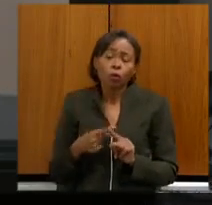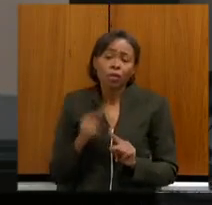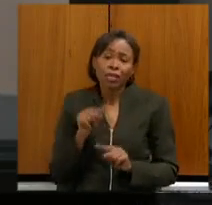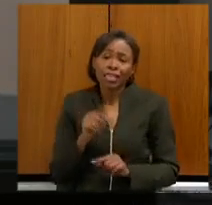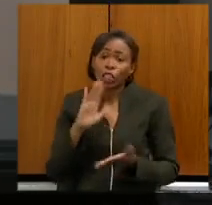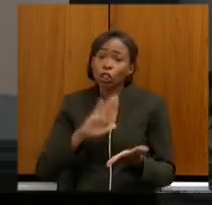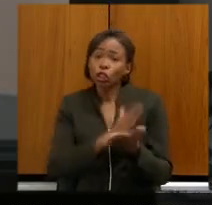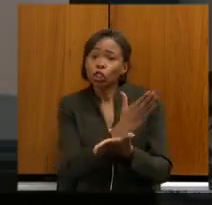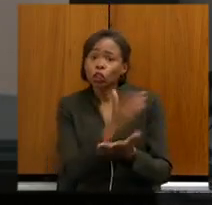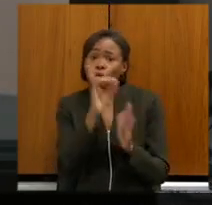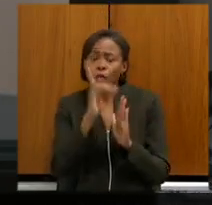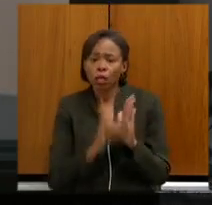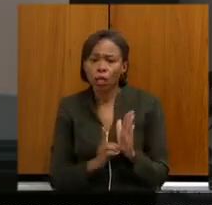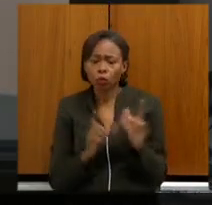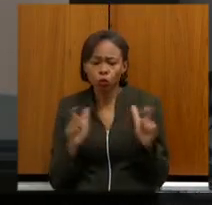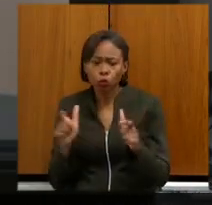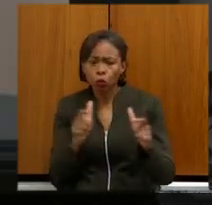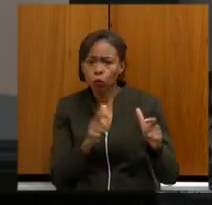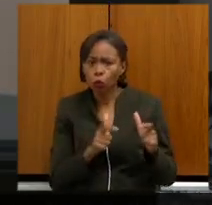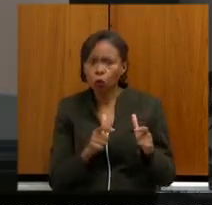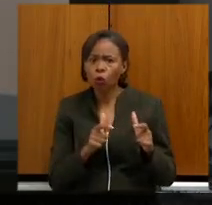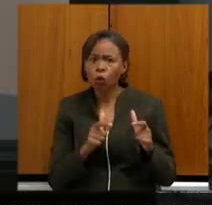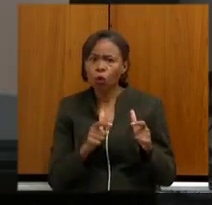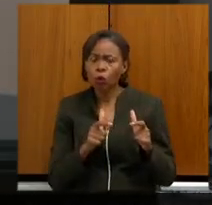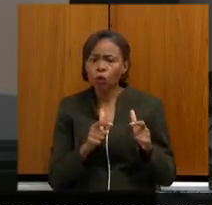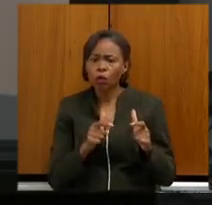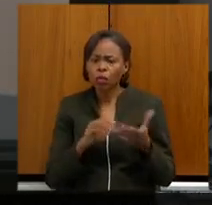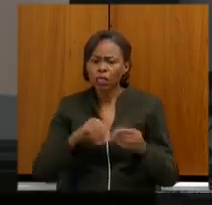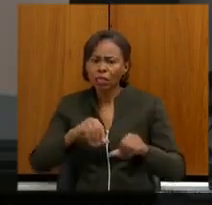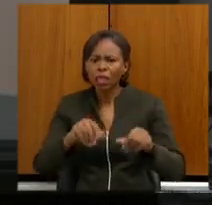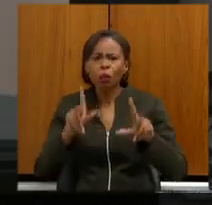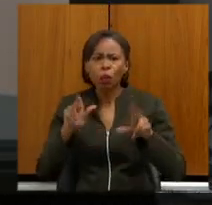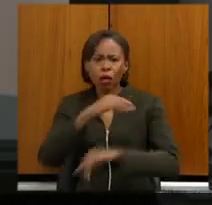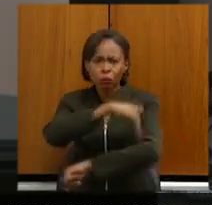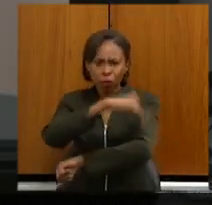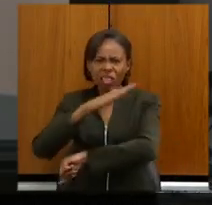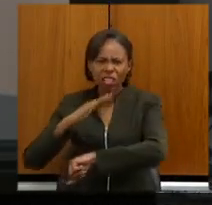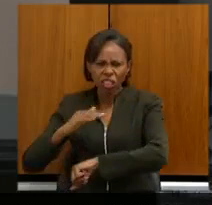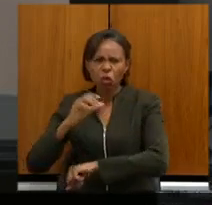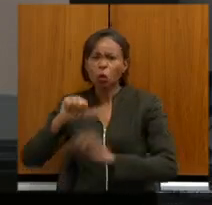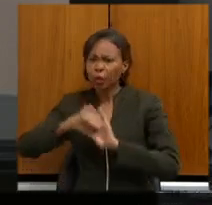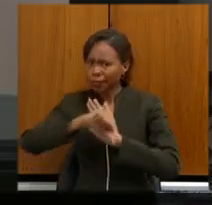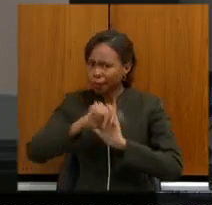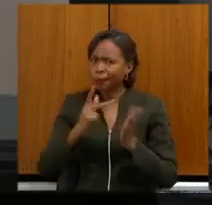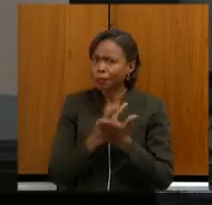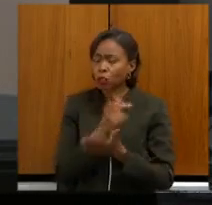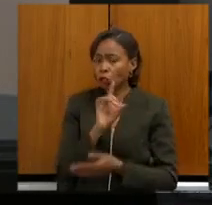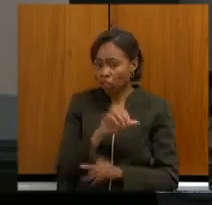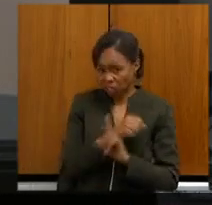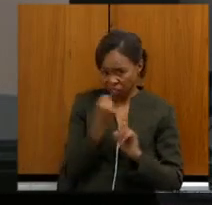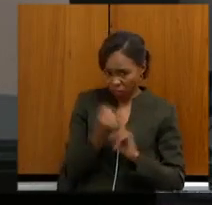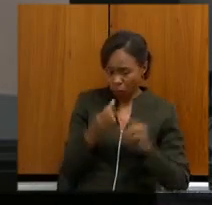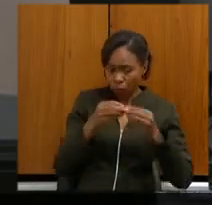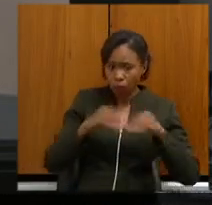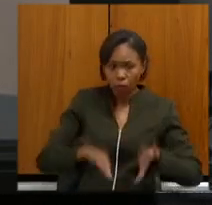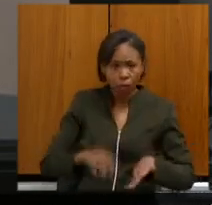arranca o direito territorial quando faz aquele crime além Brumadinho não é somente sobre dando sociais culturais principalmente